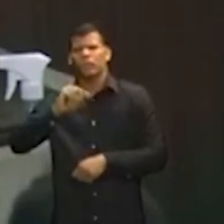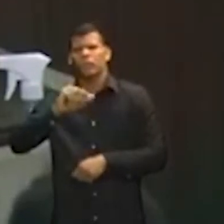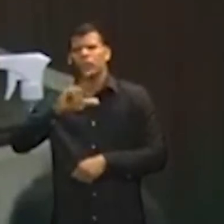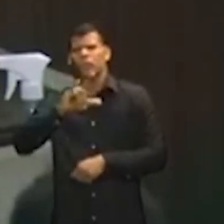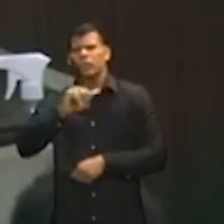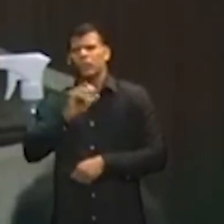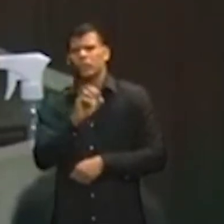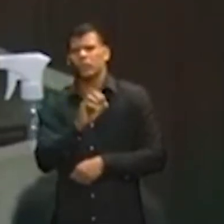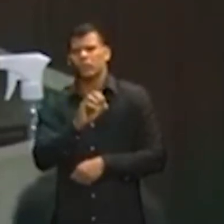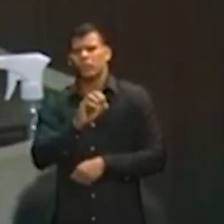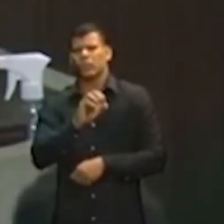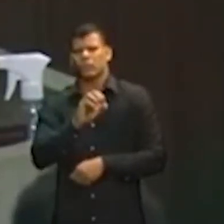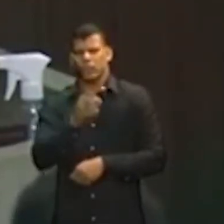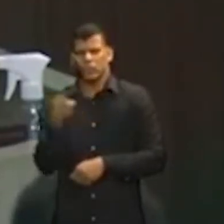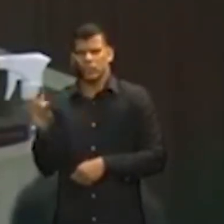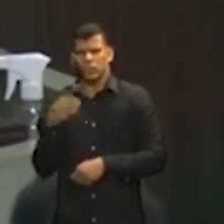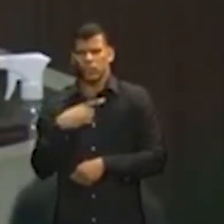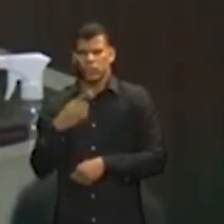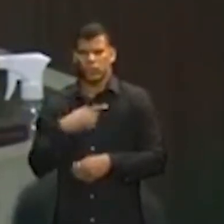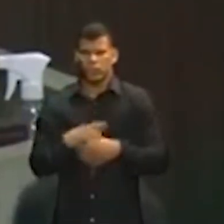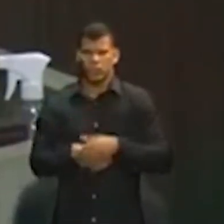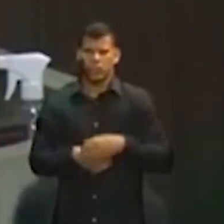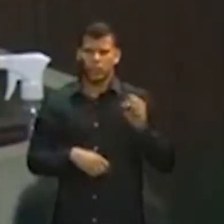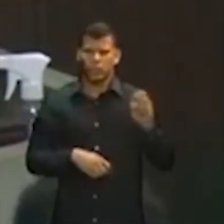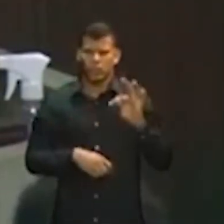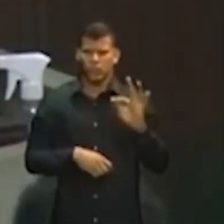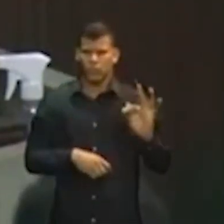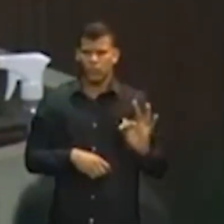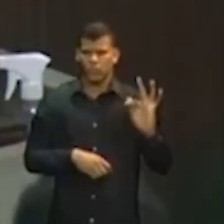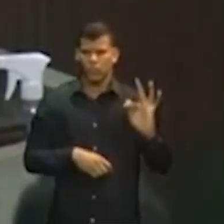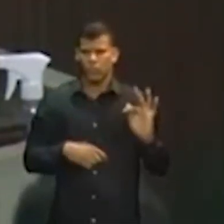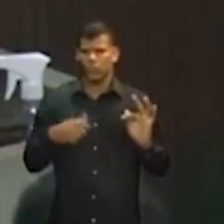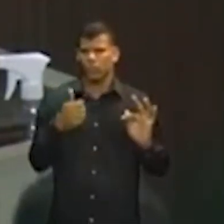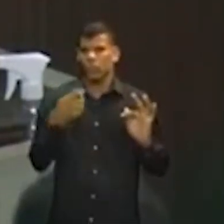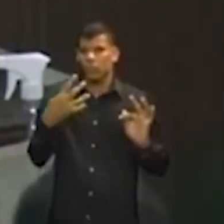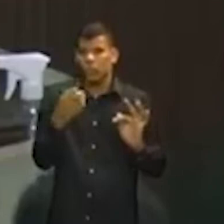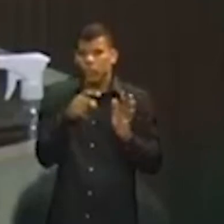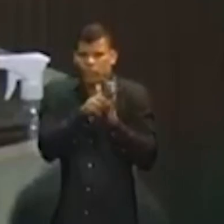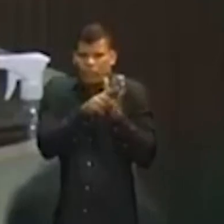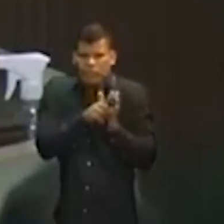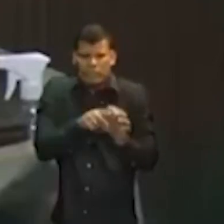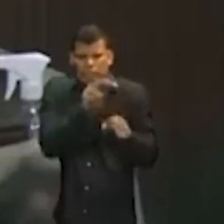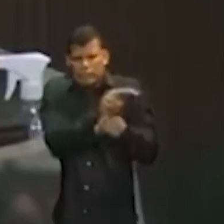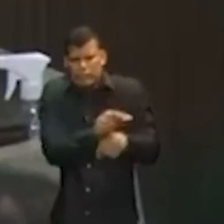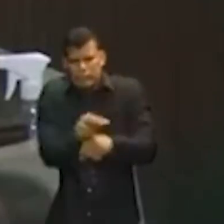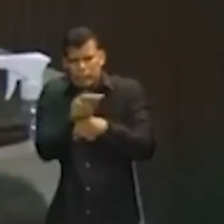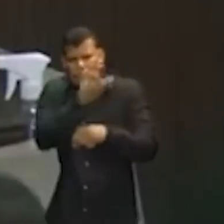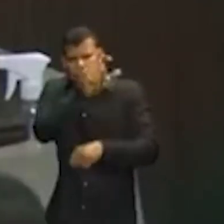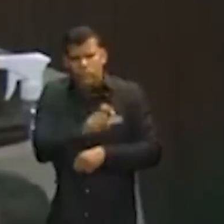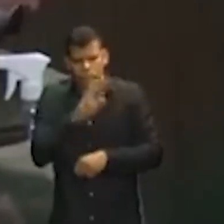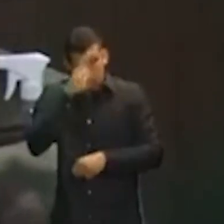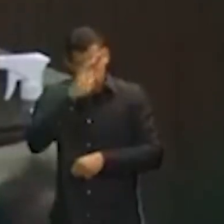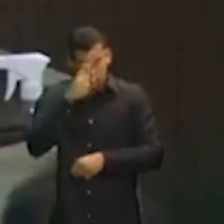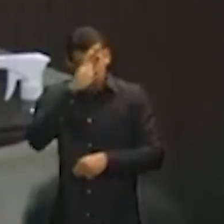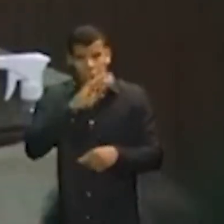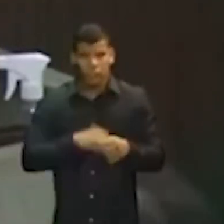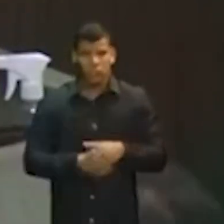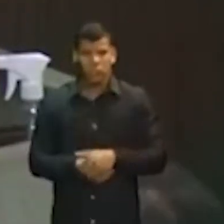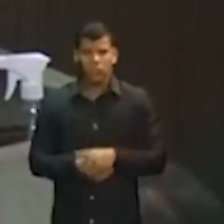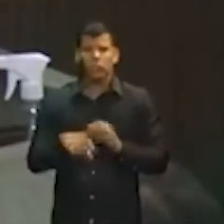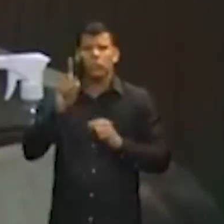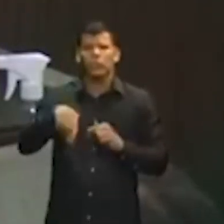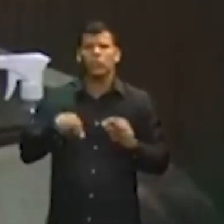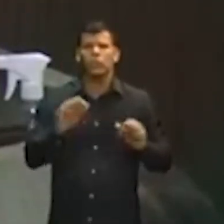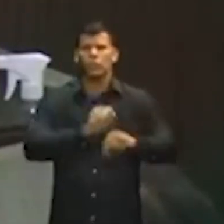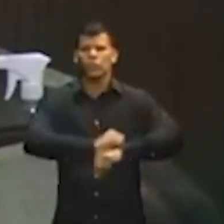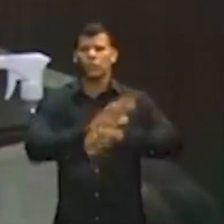de intromissão no governo federal, só do STF, já foram mais de 140, entendeu? E a gente acha é bom. Está